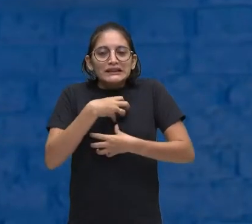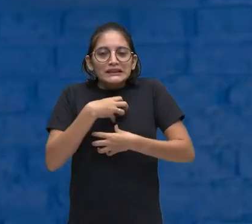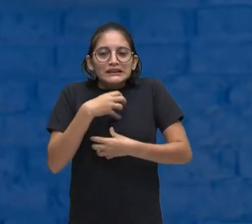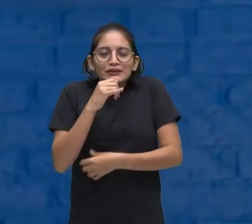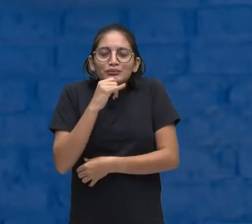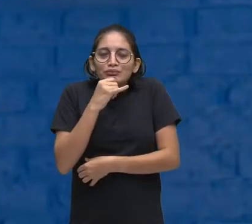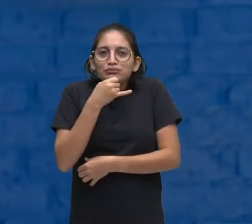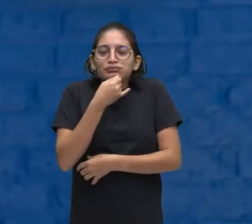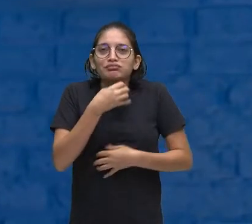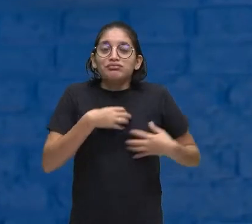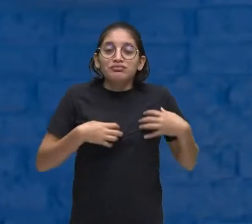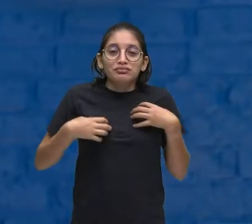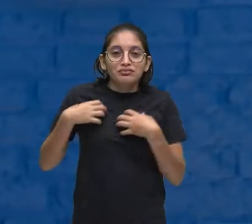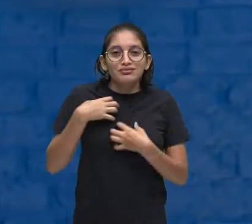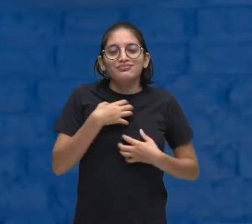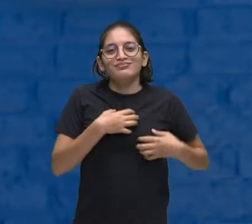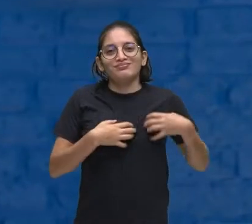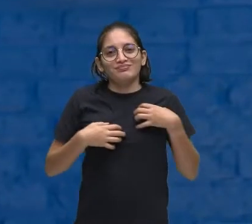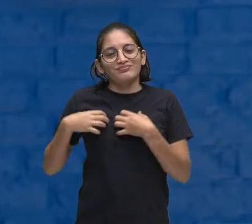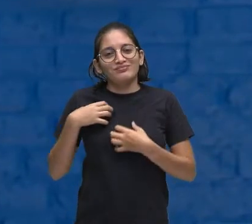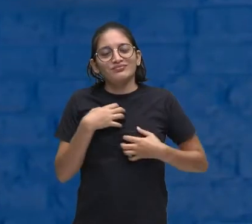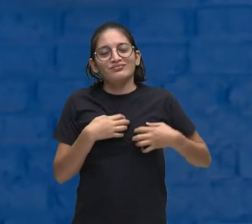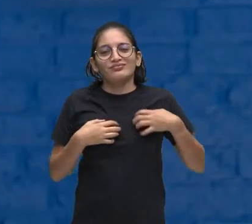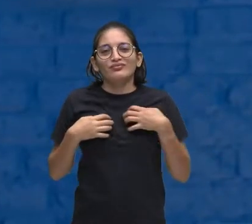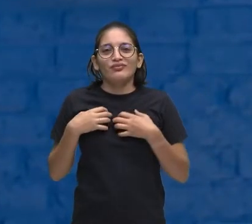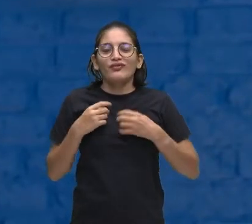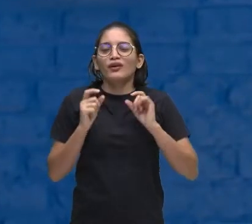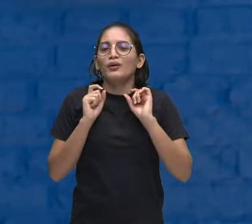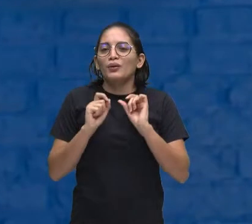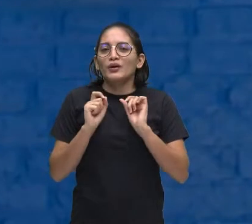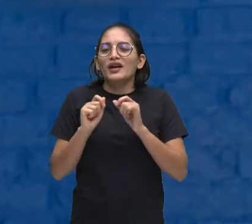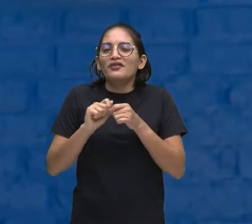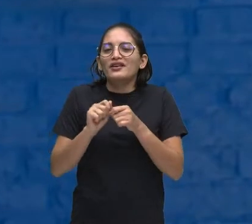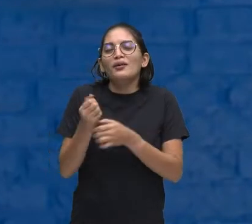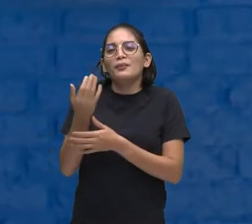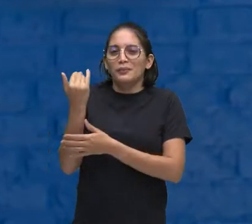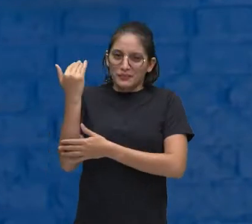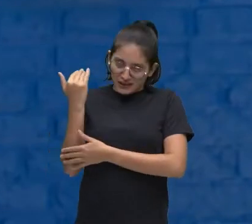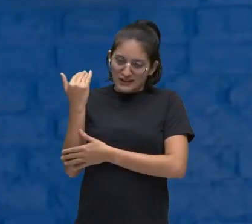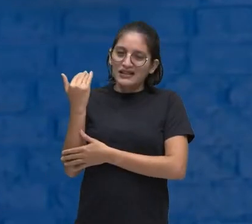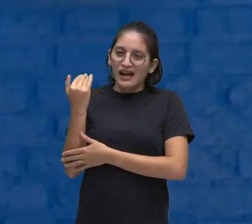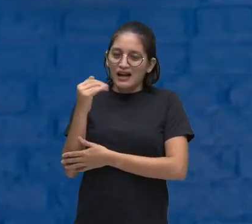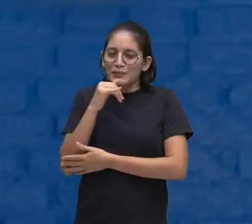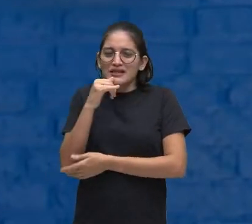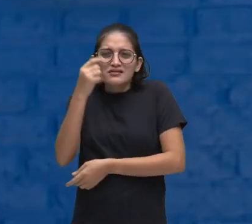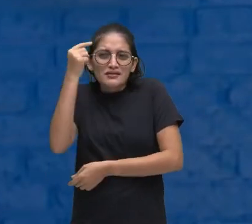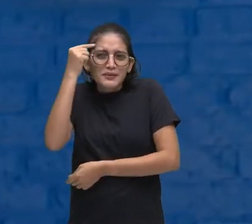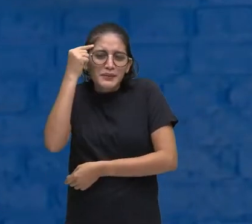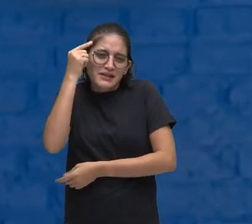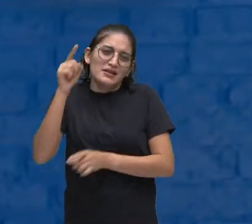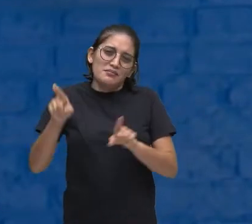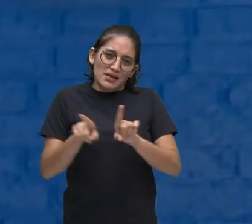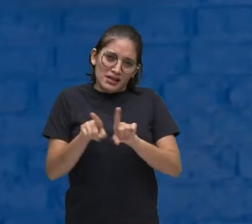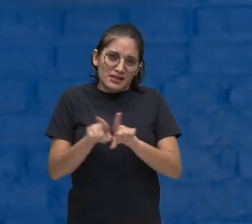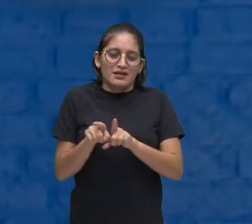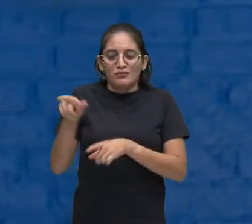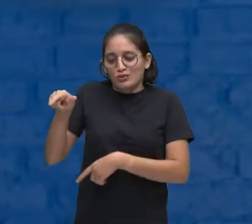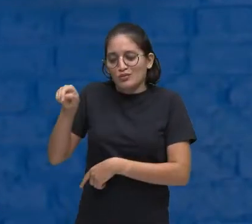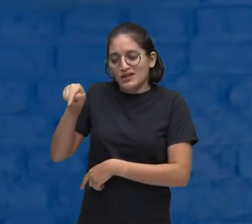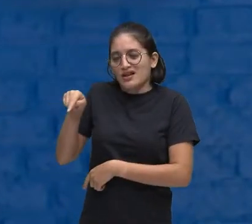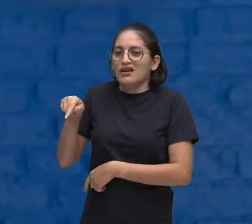triste, angustiada com o que ela tinha feito com o Ricardo, os pensamentos que ela tinha sobre o